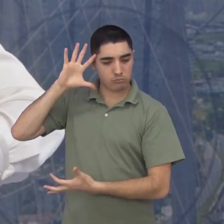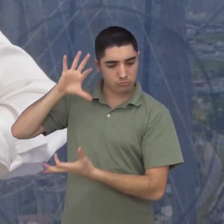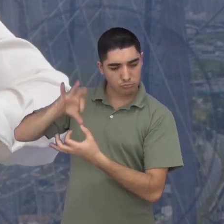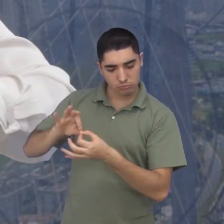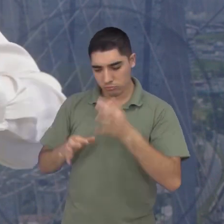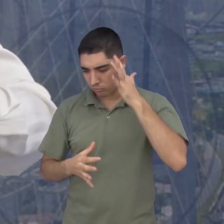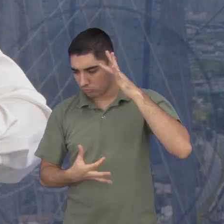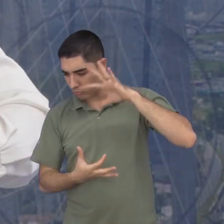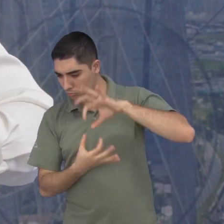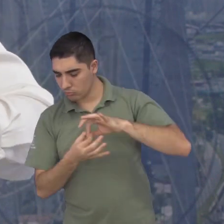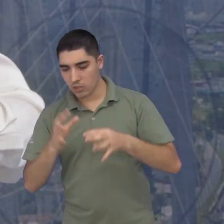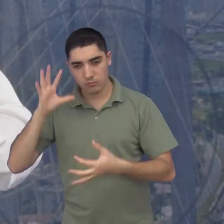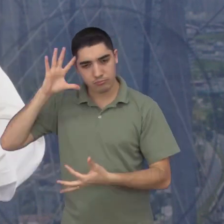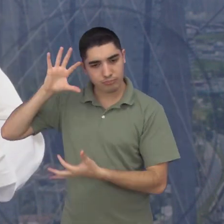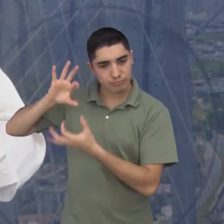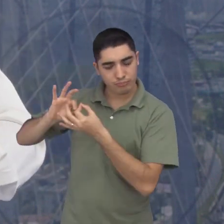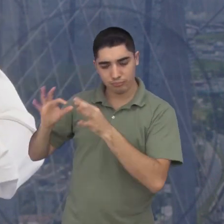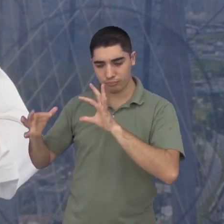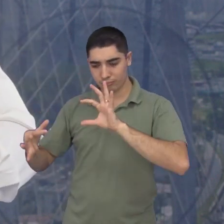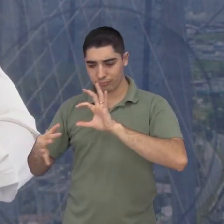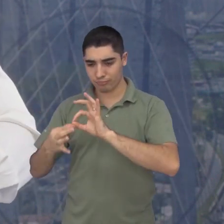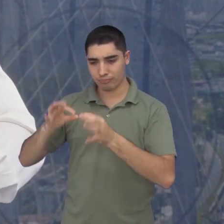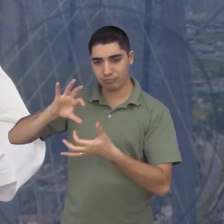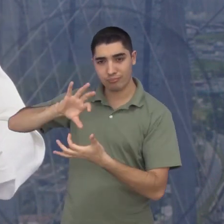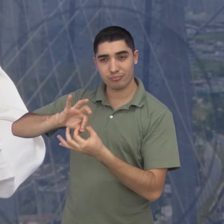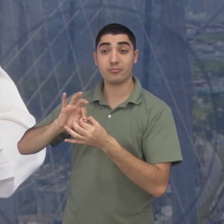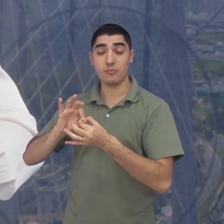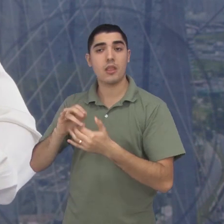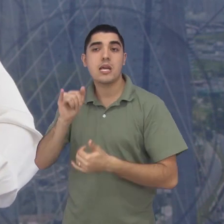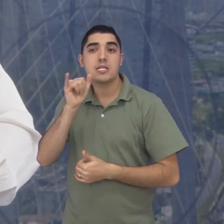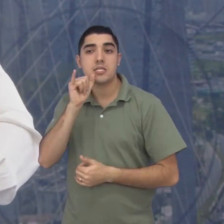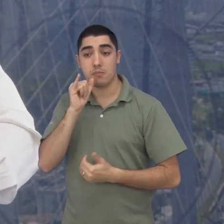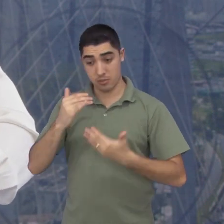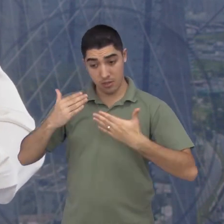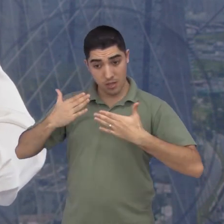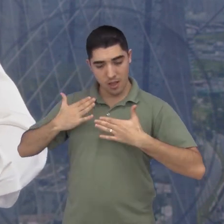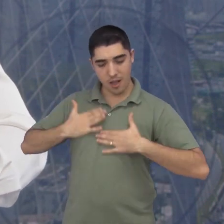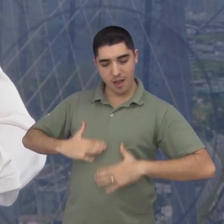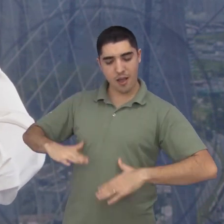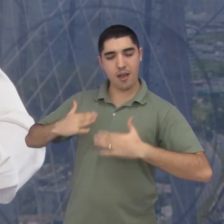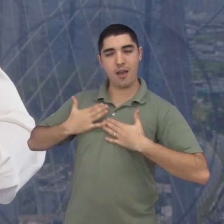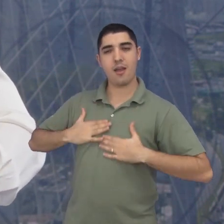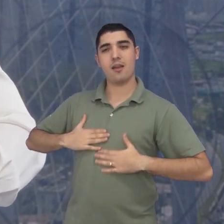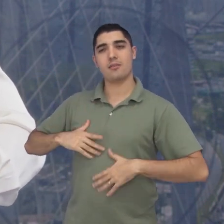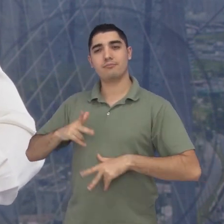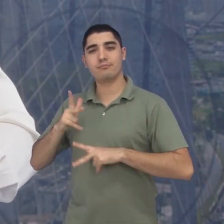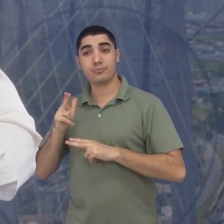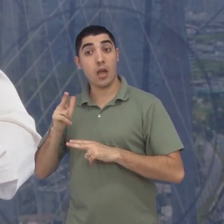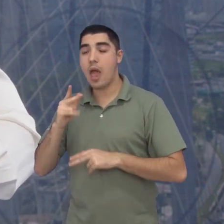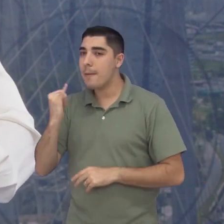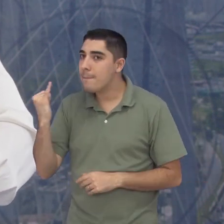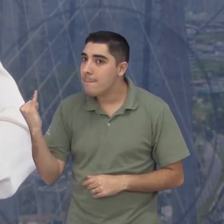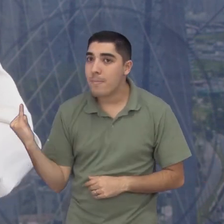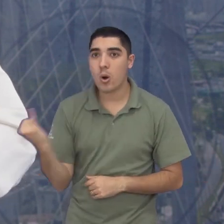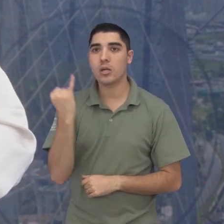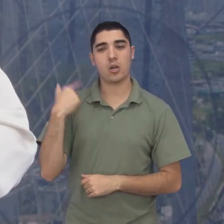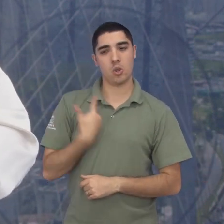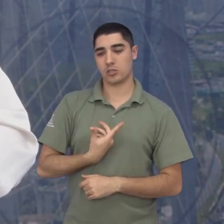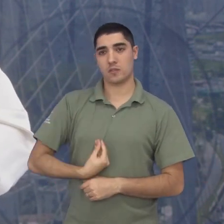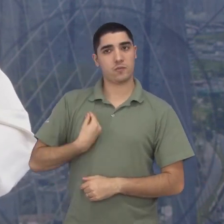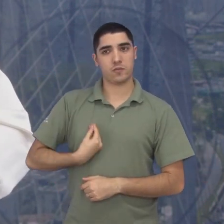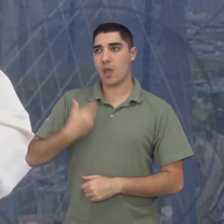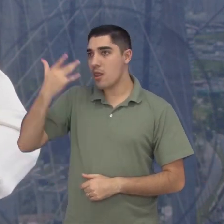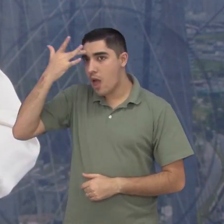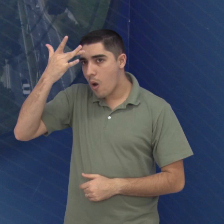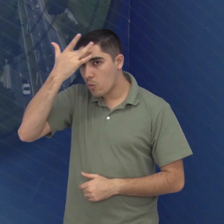fazer novas conexões o tempo todo. Então, o descanso é imprescindível para a nossa vida, para a saúde mental, para as relações